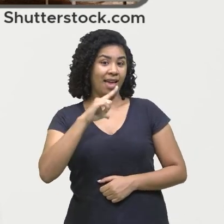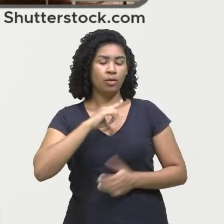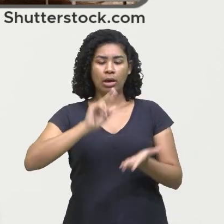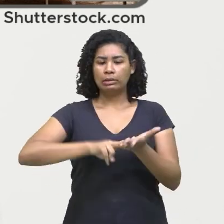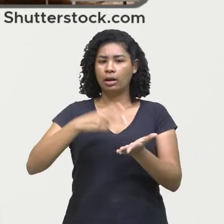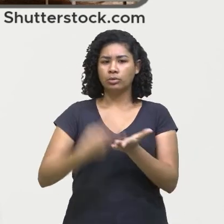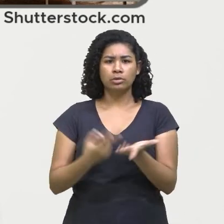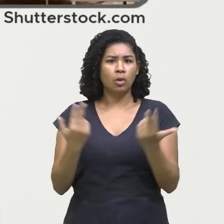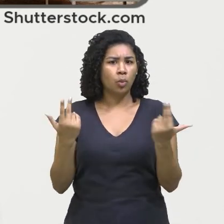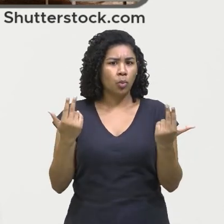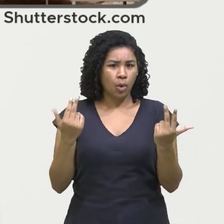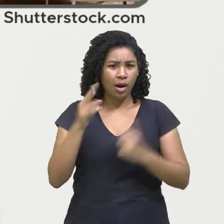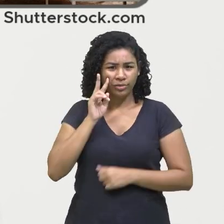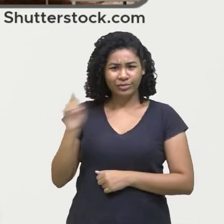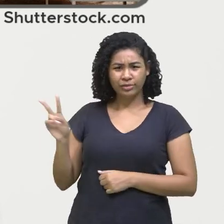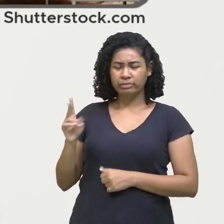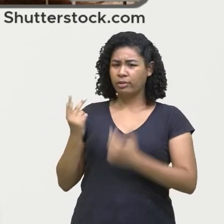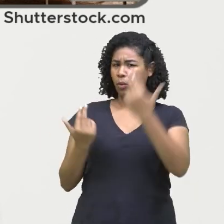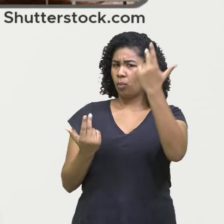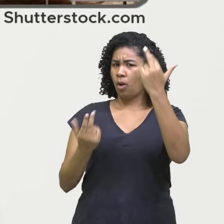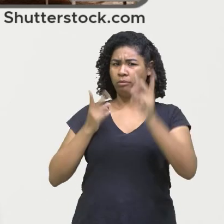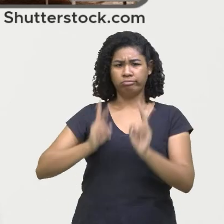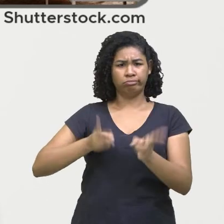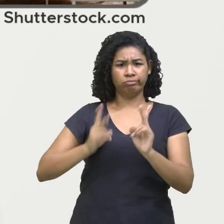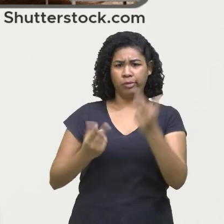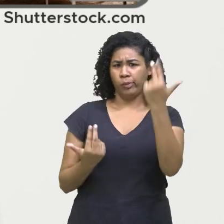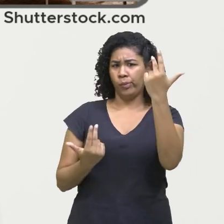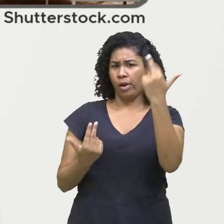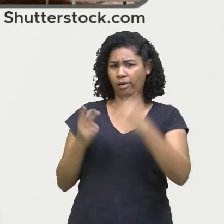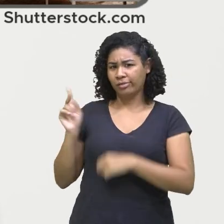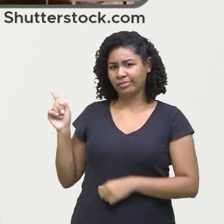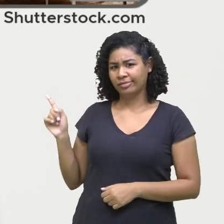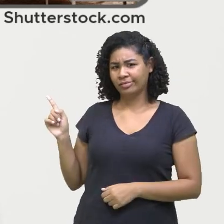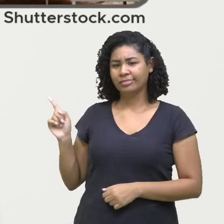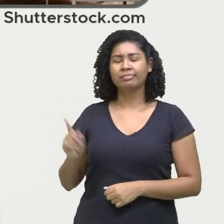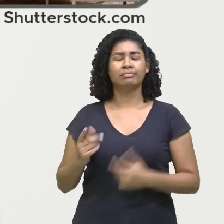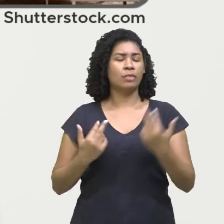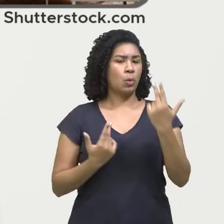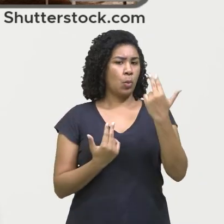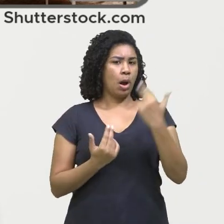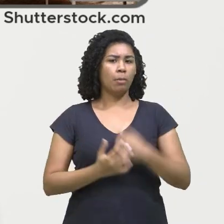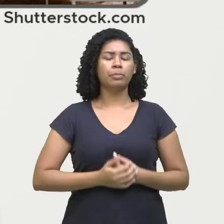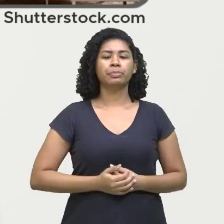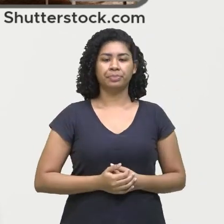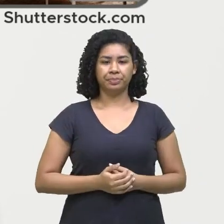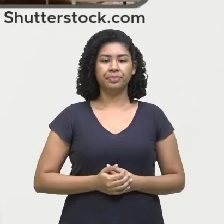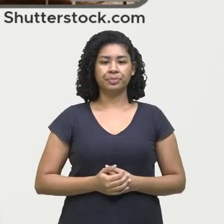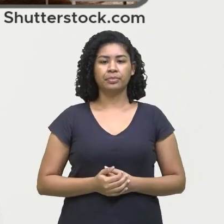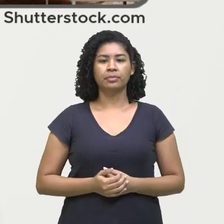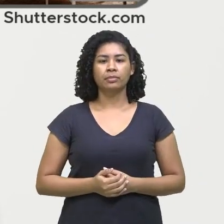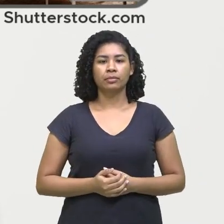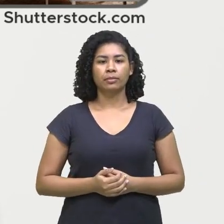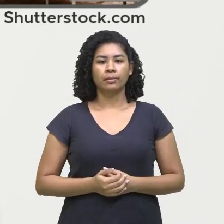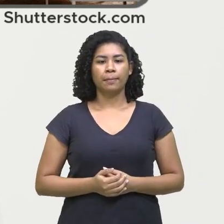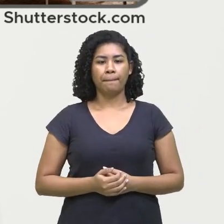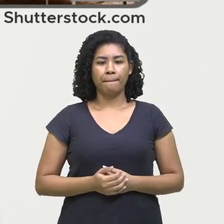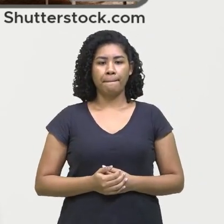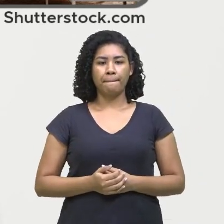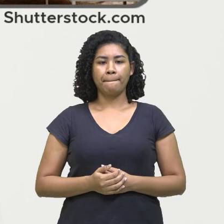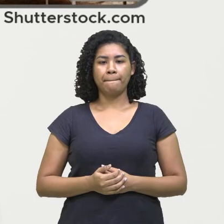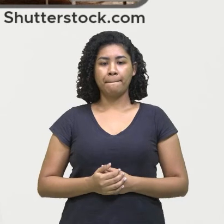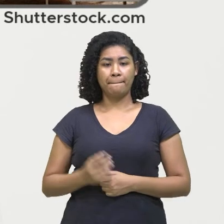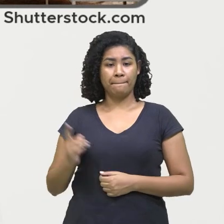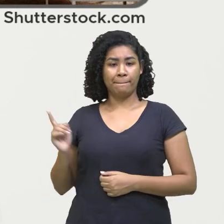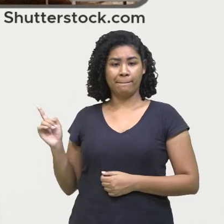pra gente, ó. Eu tenho aqui também, ó. Em cima, embaixo, a mesma coisa. Have got, né? Tenho. Uma o